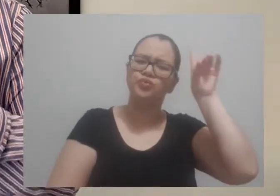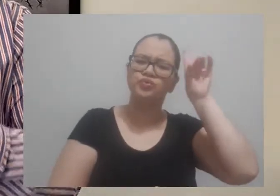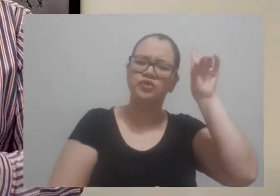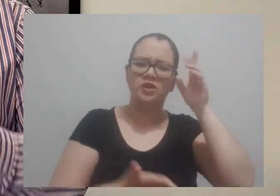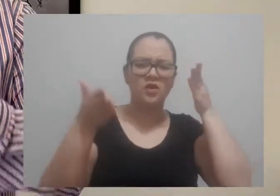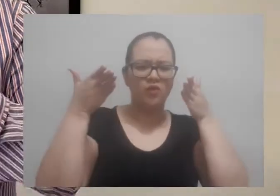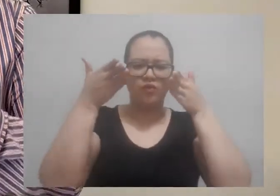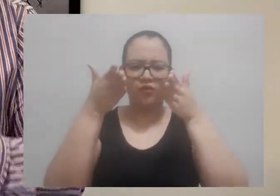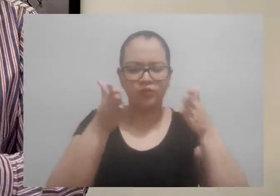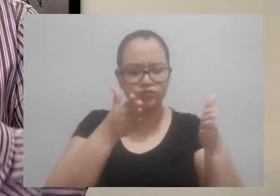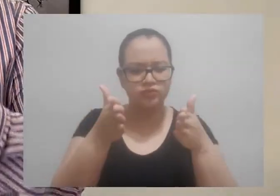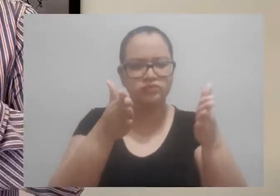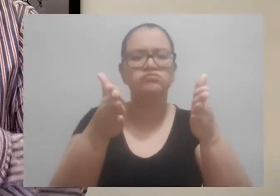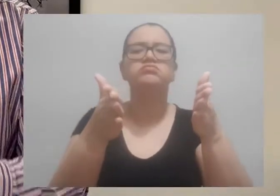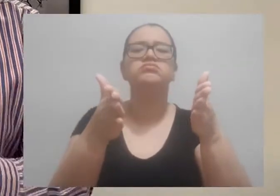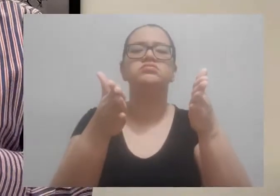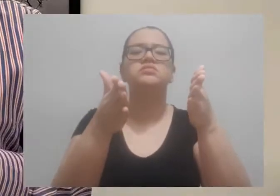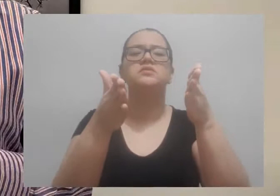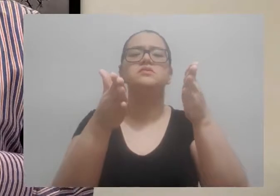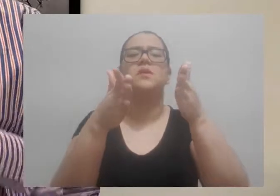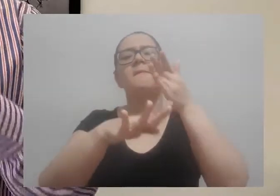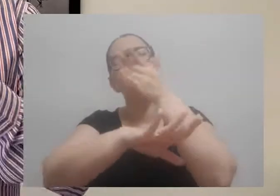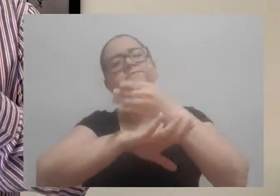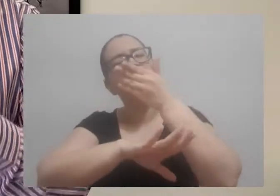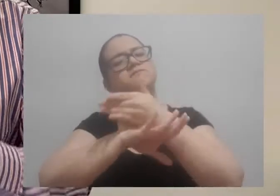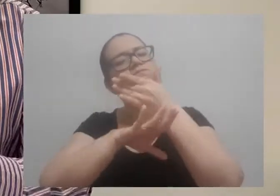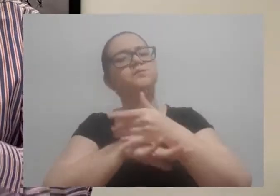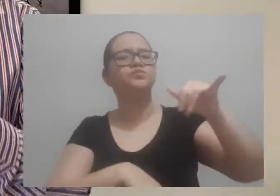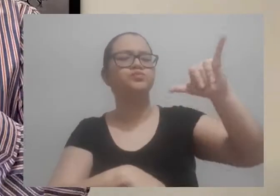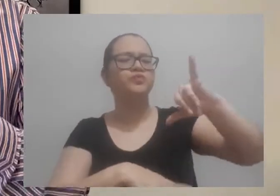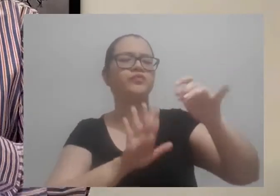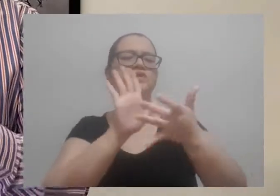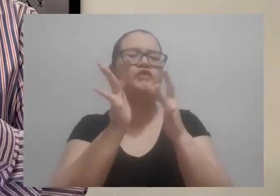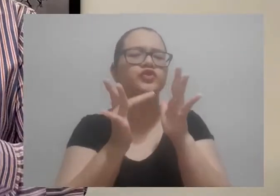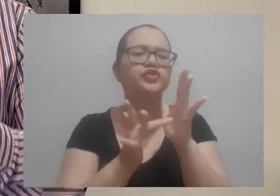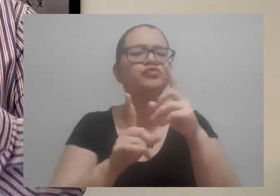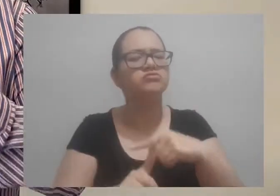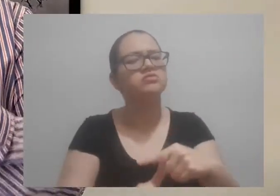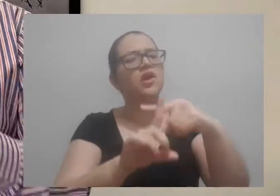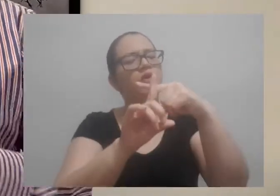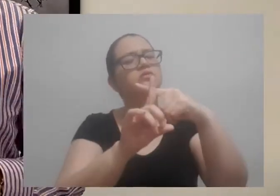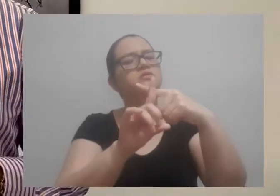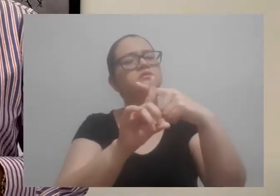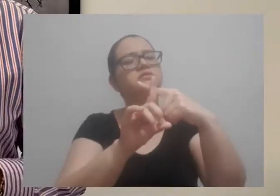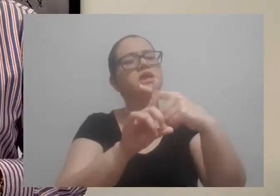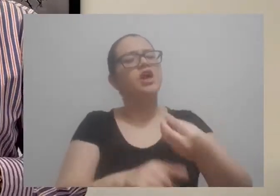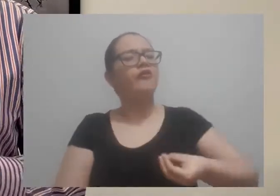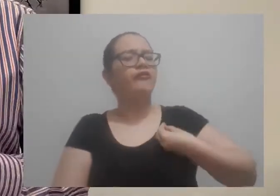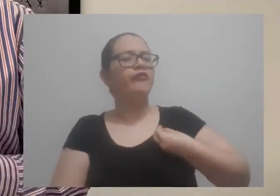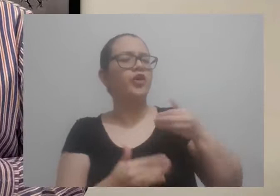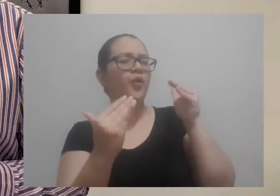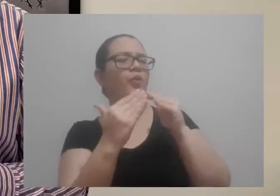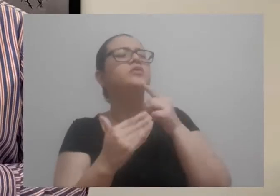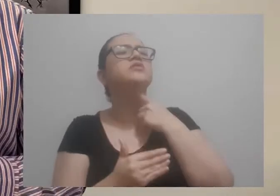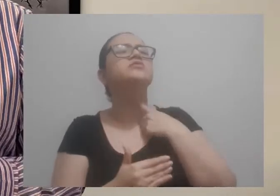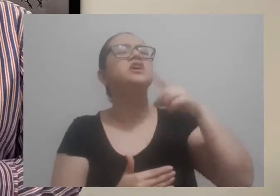a andar de acordo com a vontade do Senhor e imitando o Senhor naquilo que o Senhor deseja.